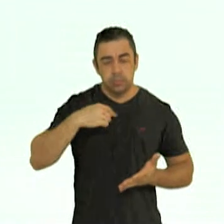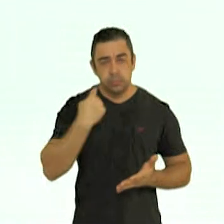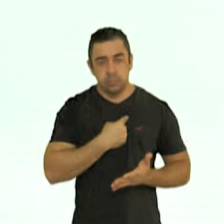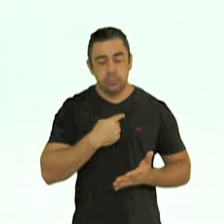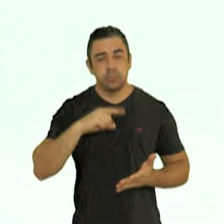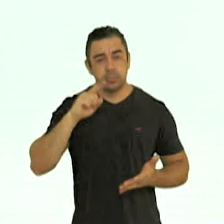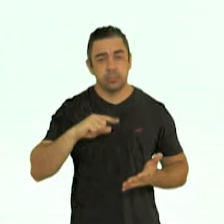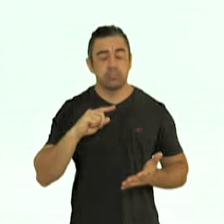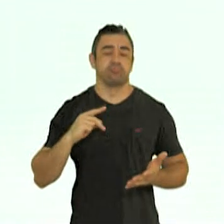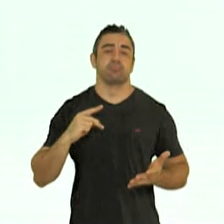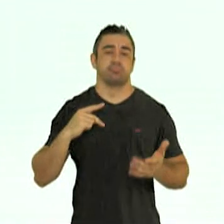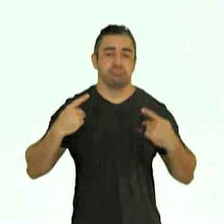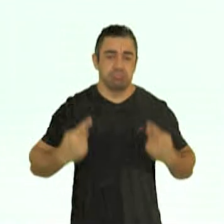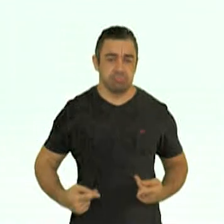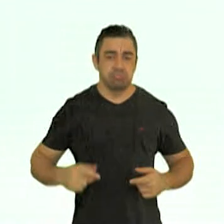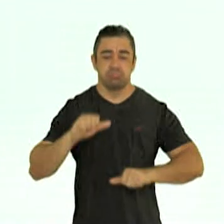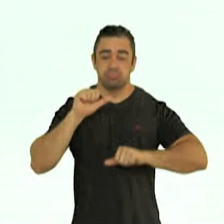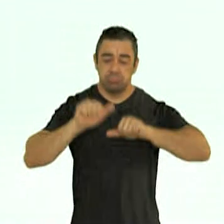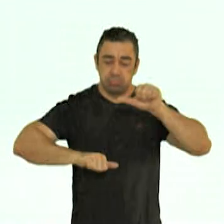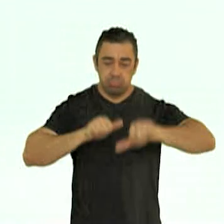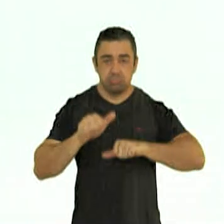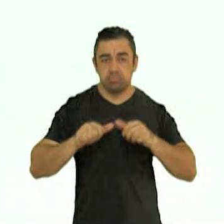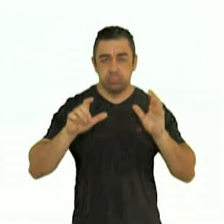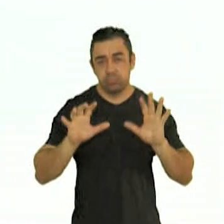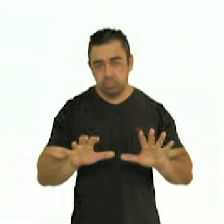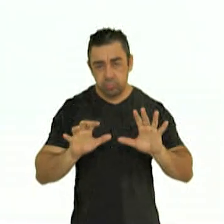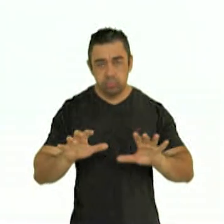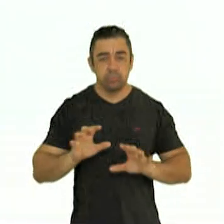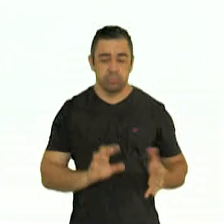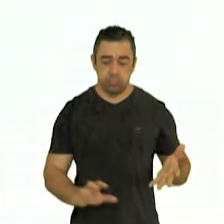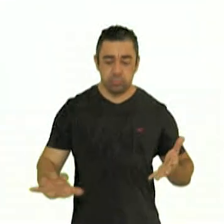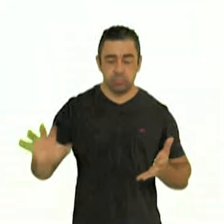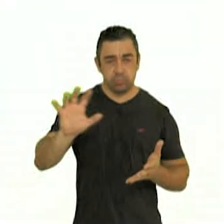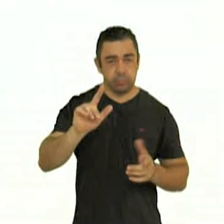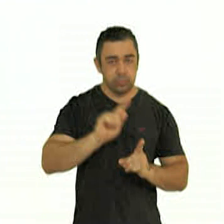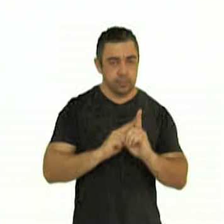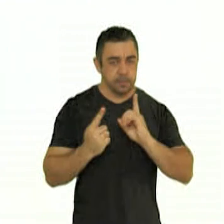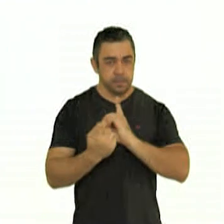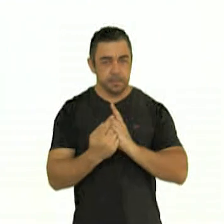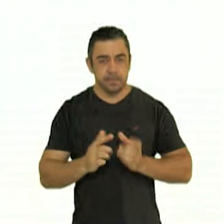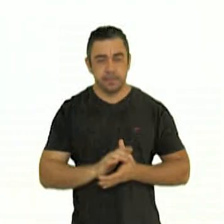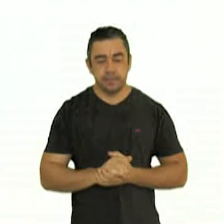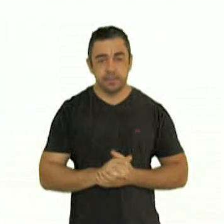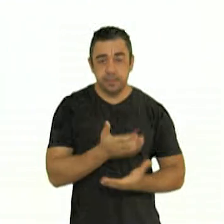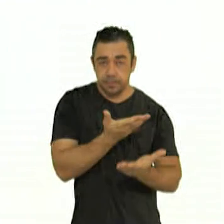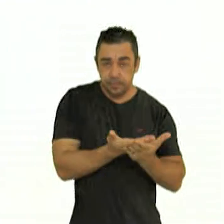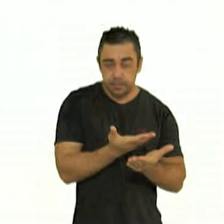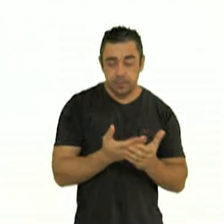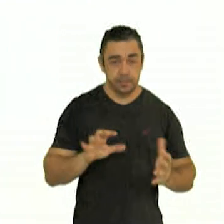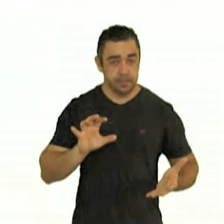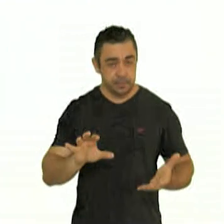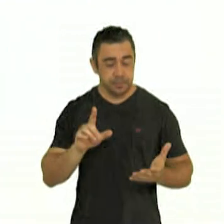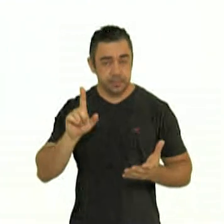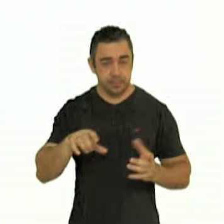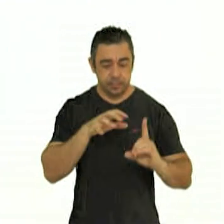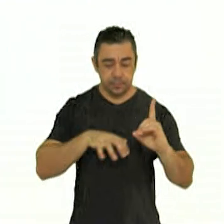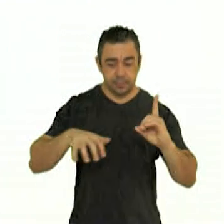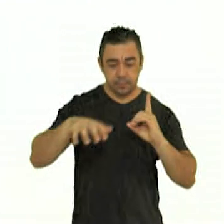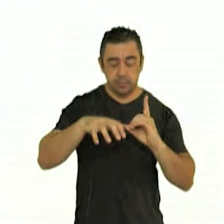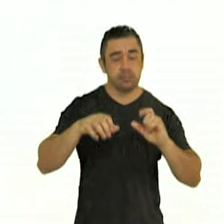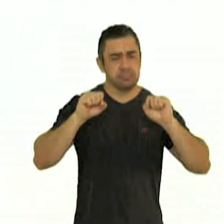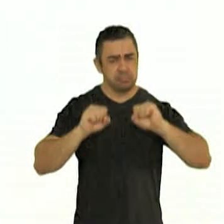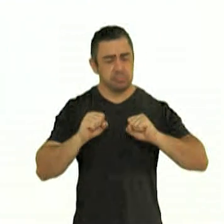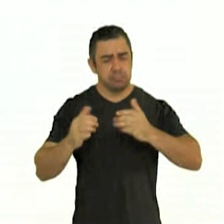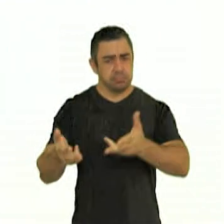humano transforma esse espaço que está ao nosso redor, que é o espaço geográfico. Estudando essa formação espacial, né, a gente